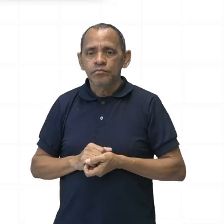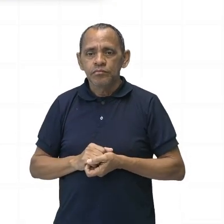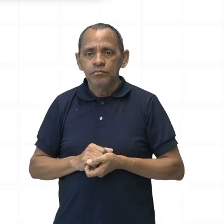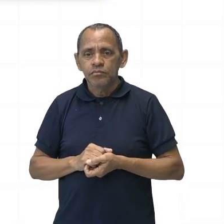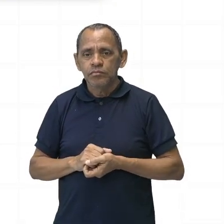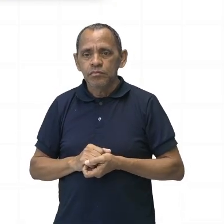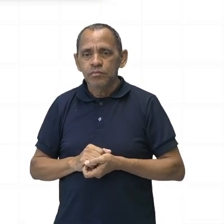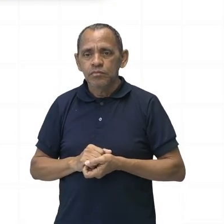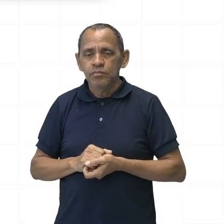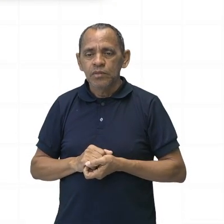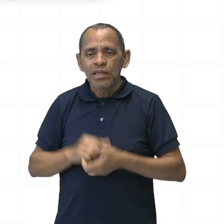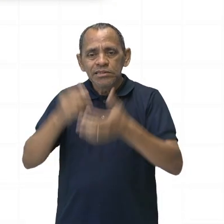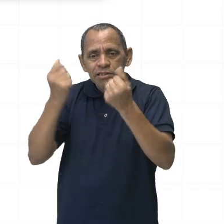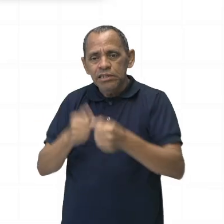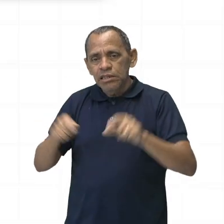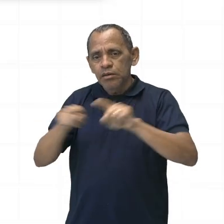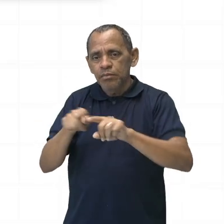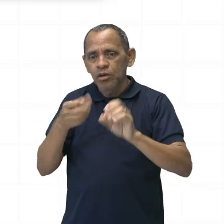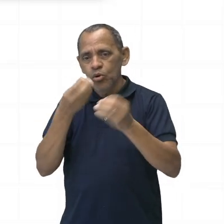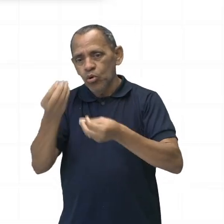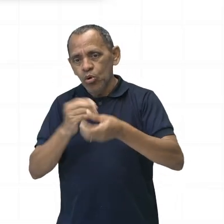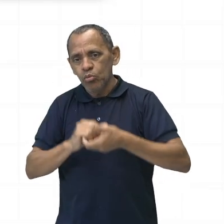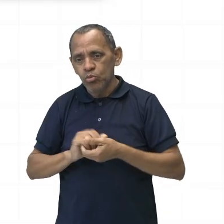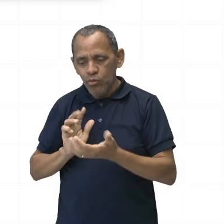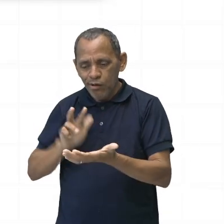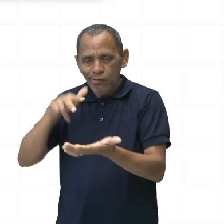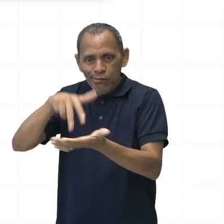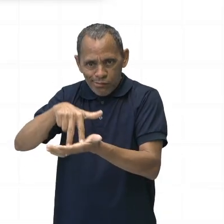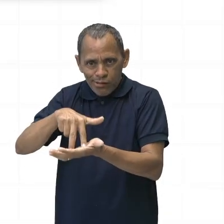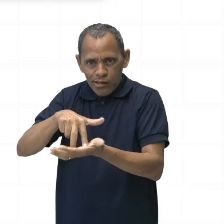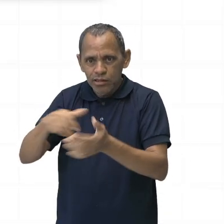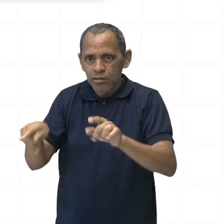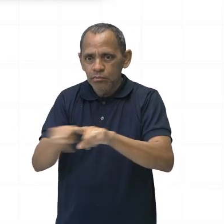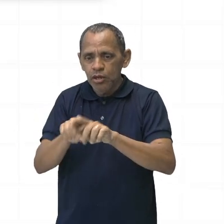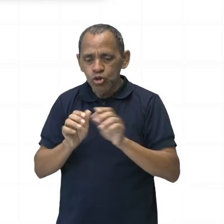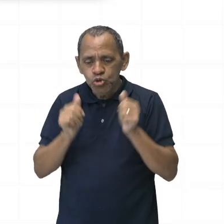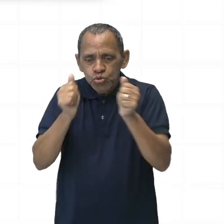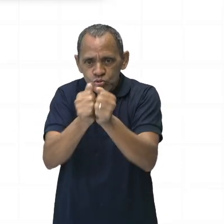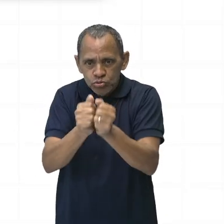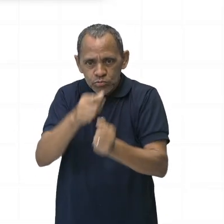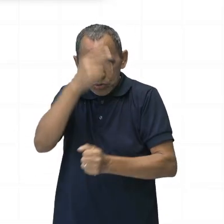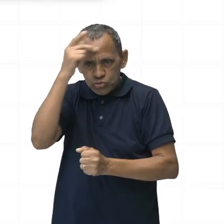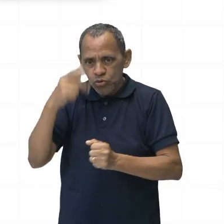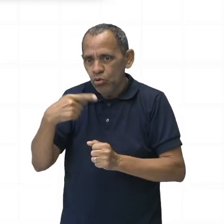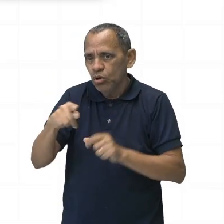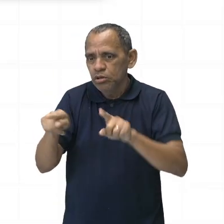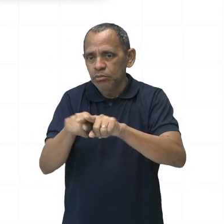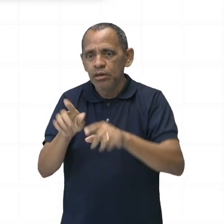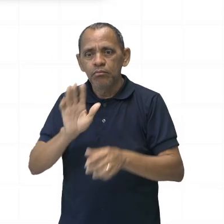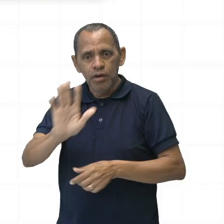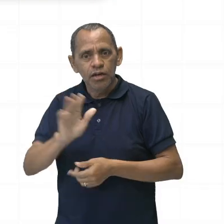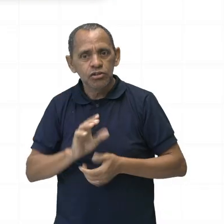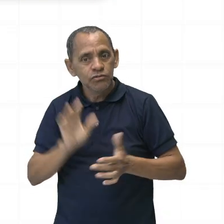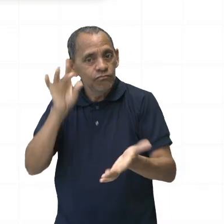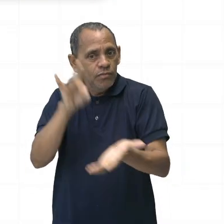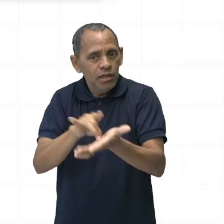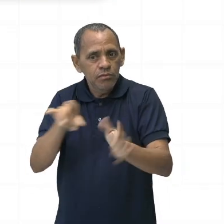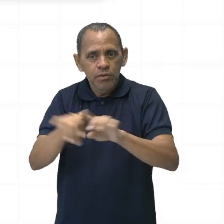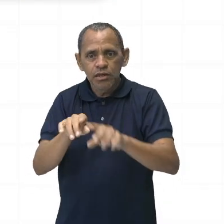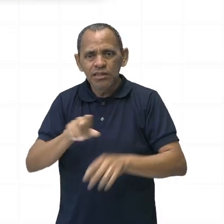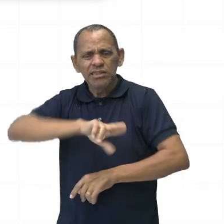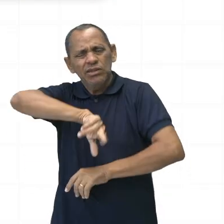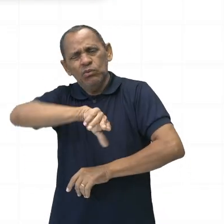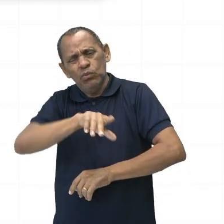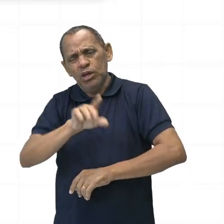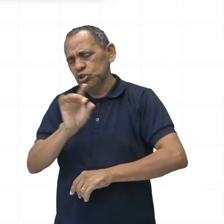com a outra pessoa, mas de forma profunda. Não é apenas estar ao lado dela, mas realmente se importar sem esperar